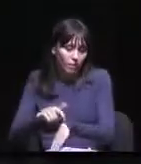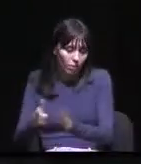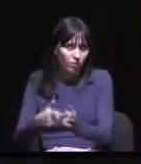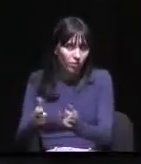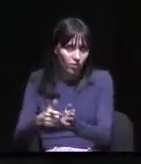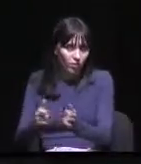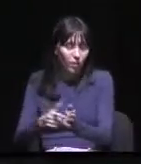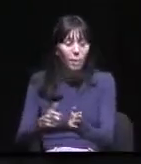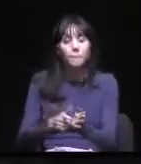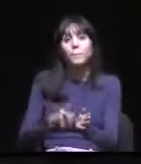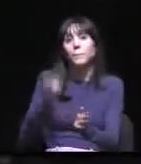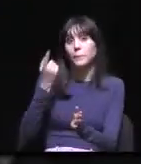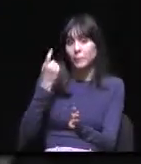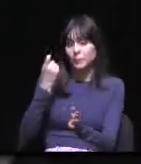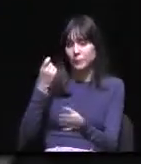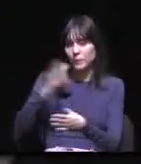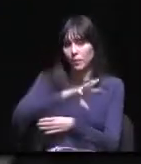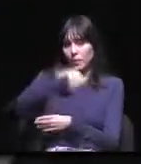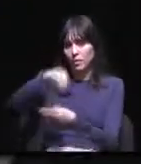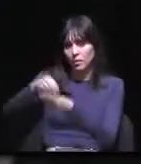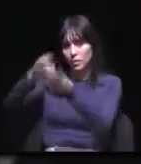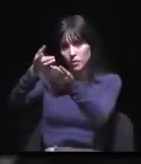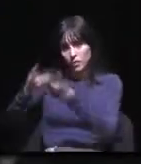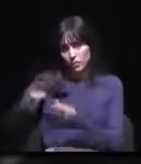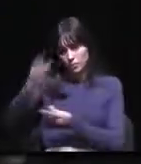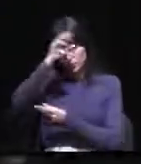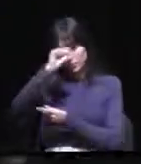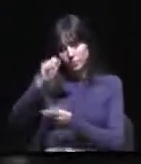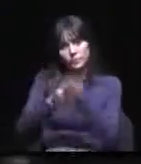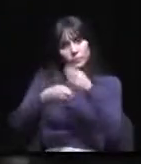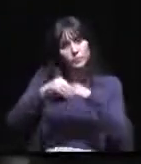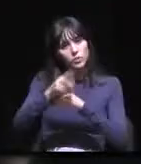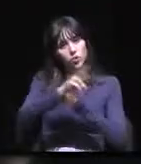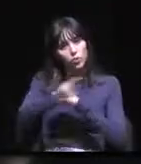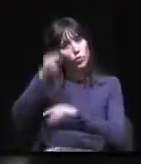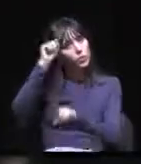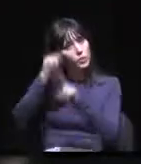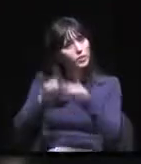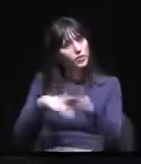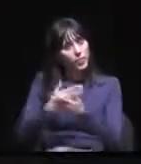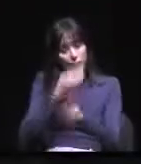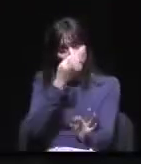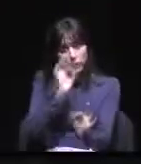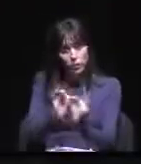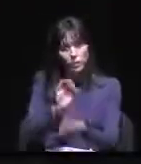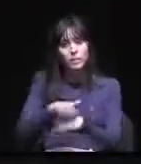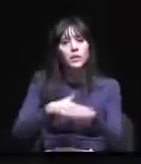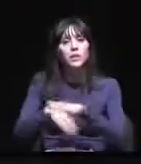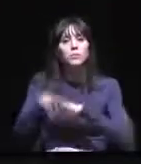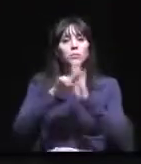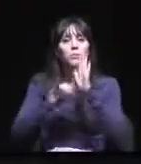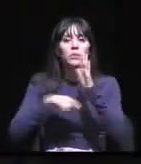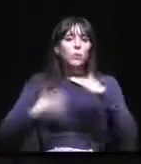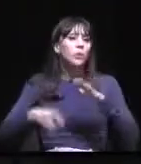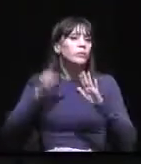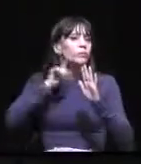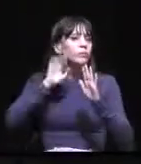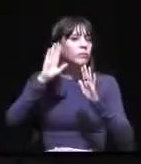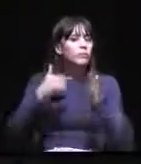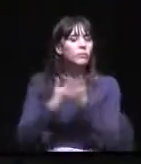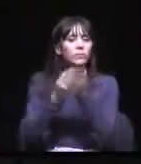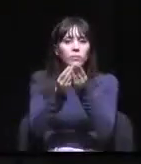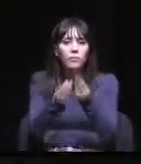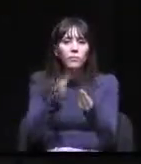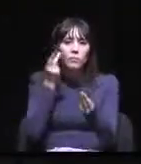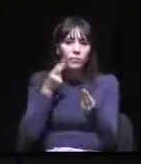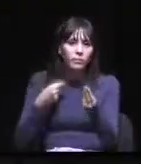próximo orçamento de Estado um reforço substancial das verbas que permitam executar no curto prazo as medidas indispensáveis que garantam uma real